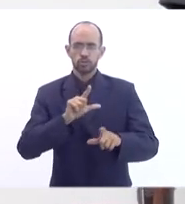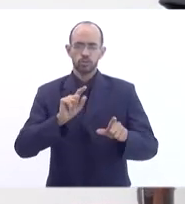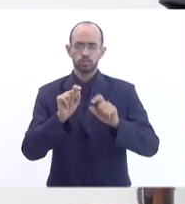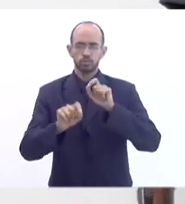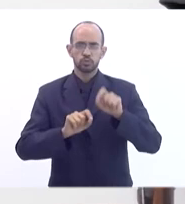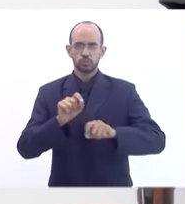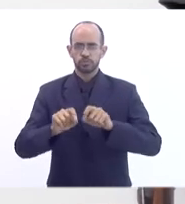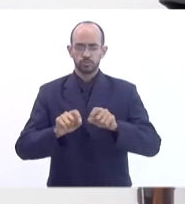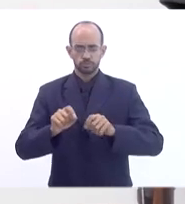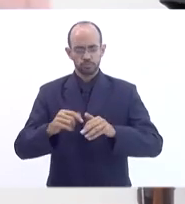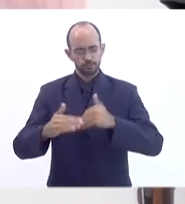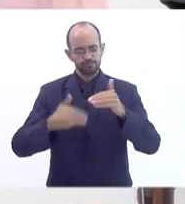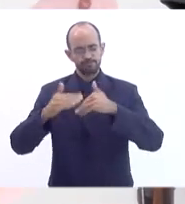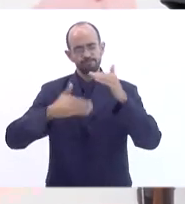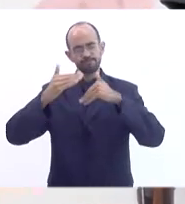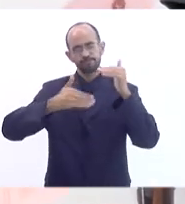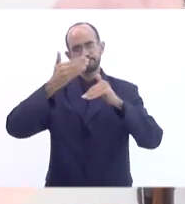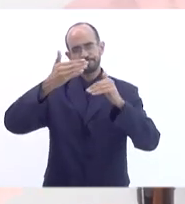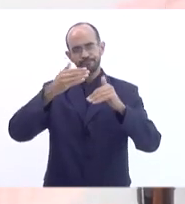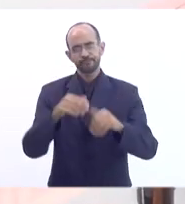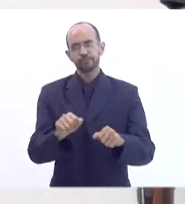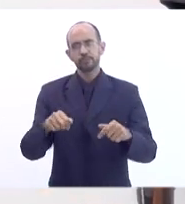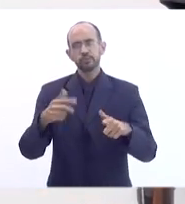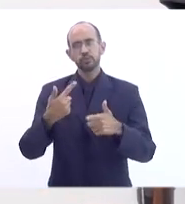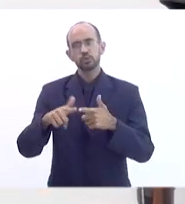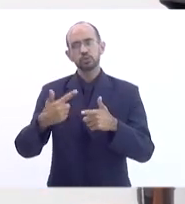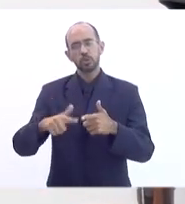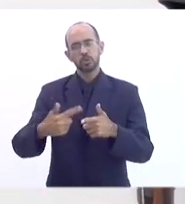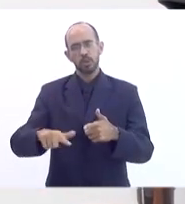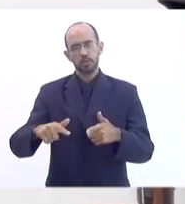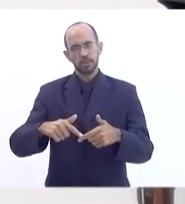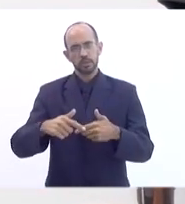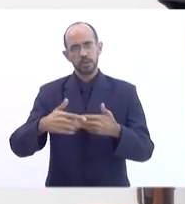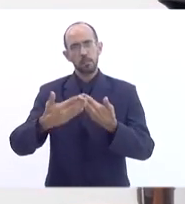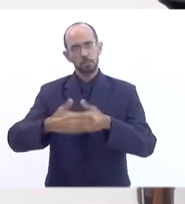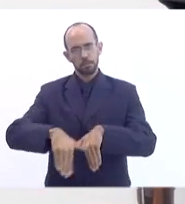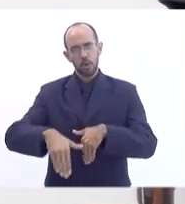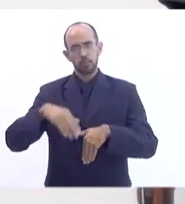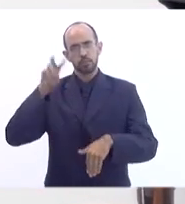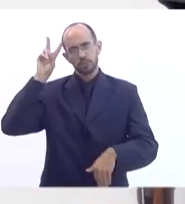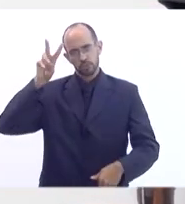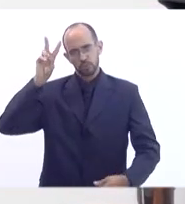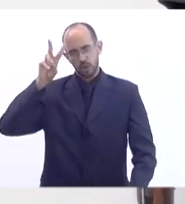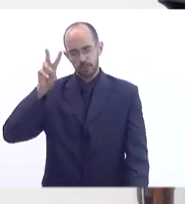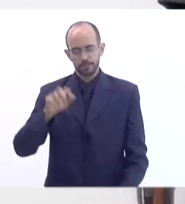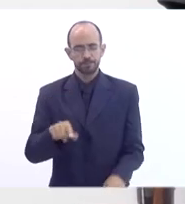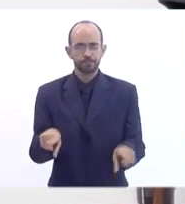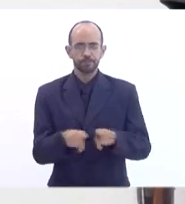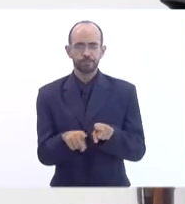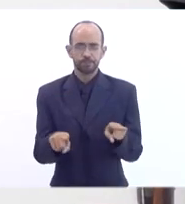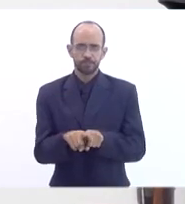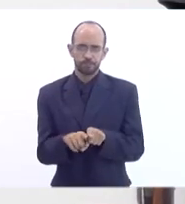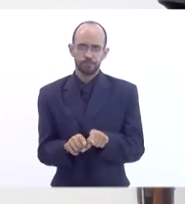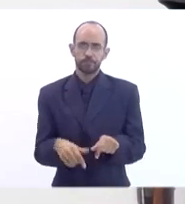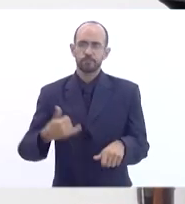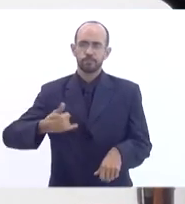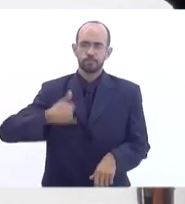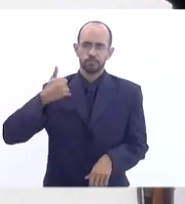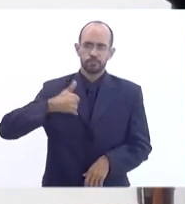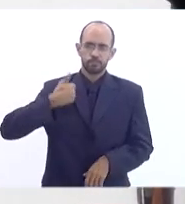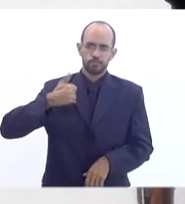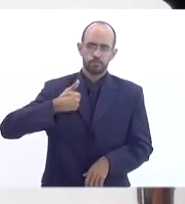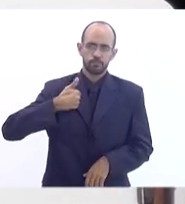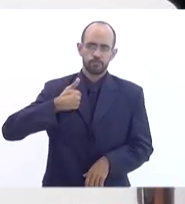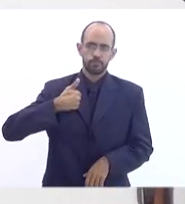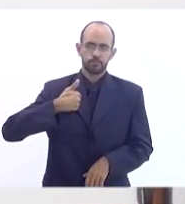para especificamente as questões de história e no que diz respeito à questão da idade